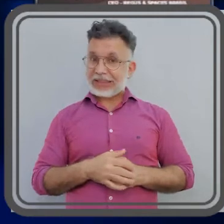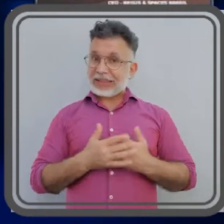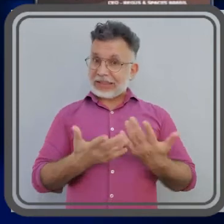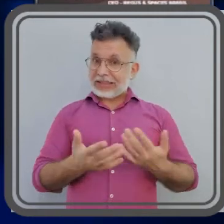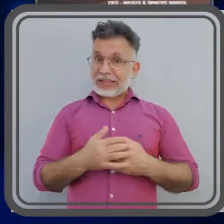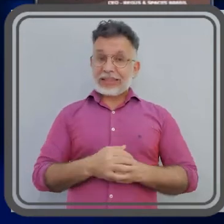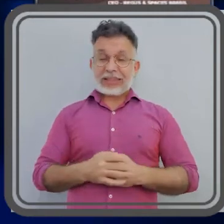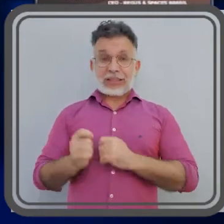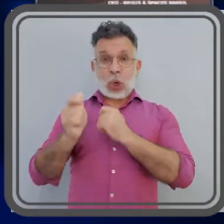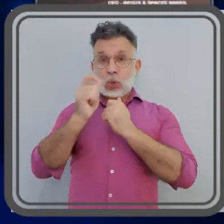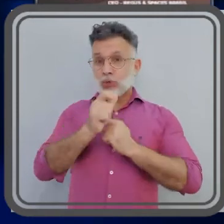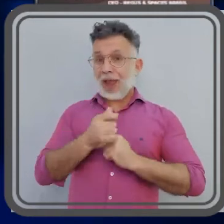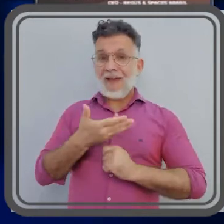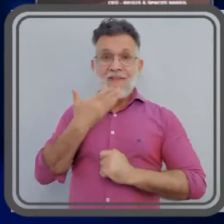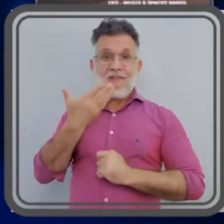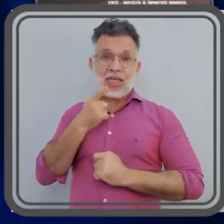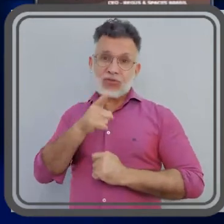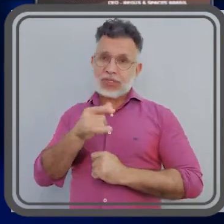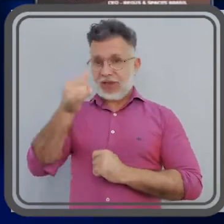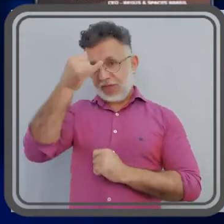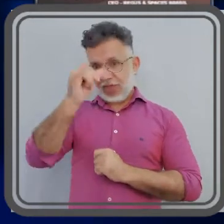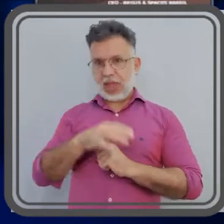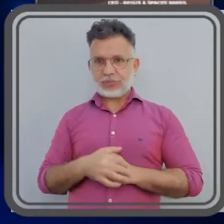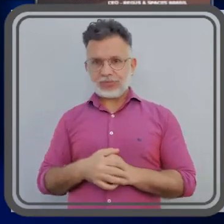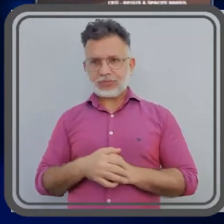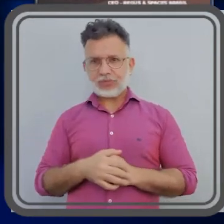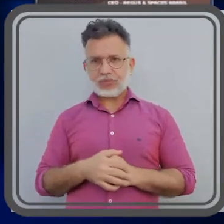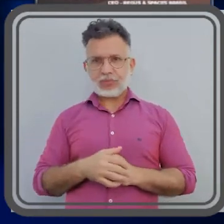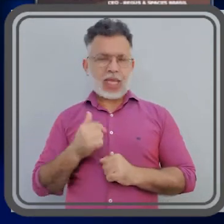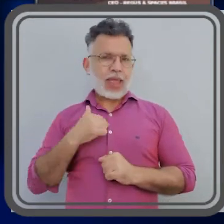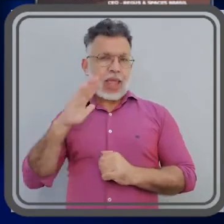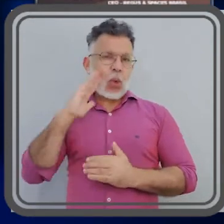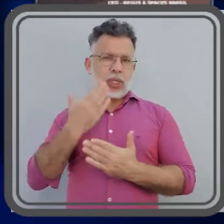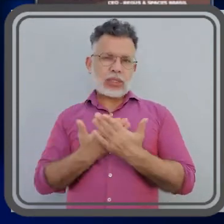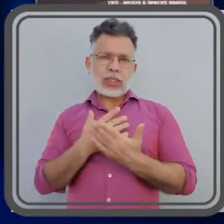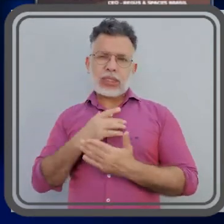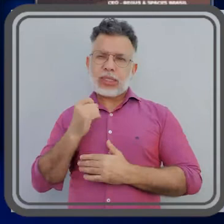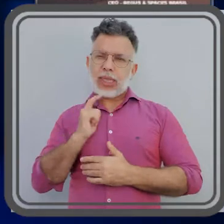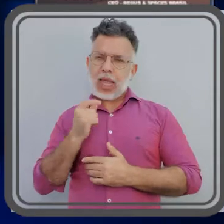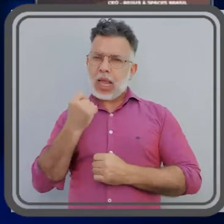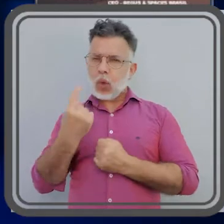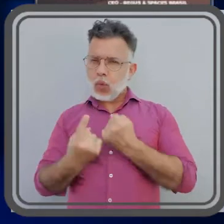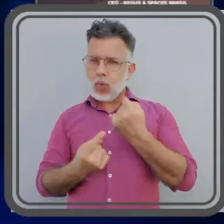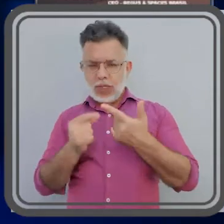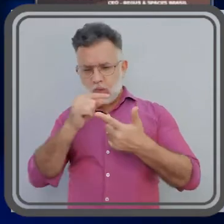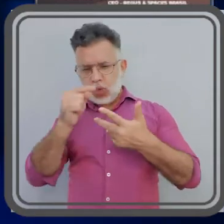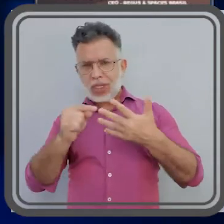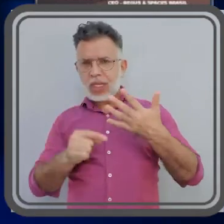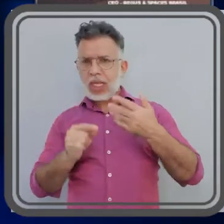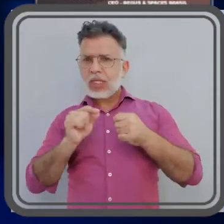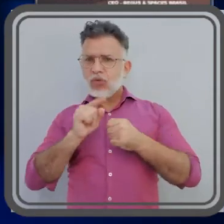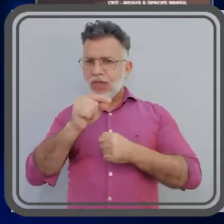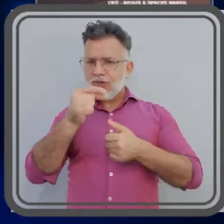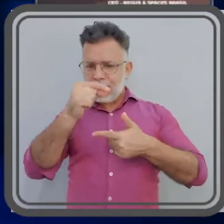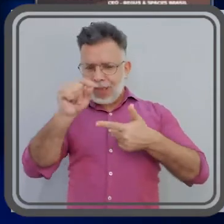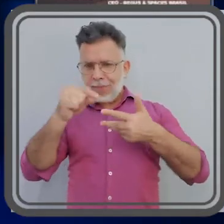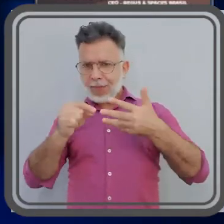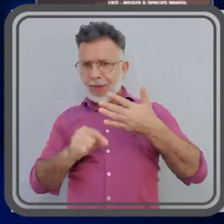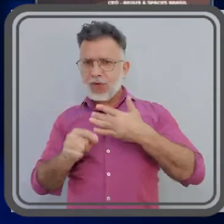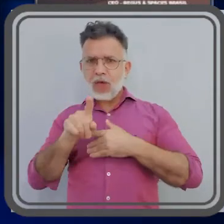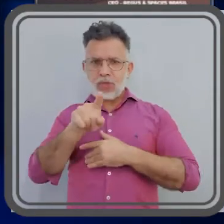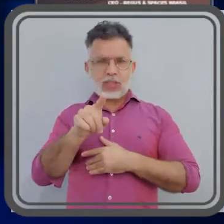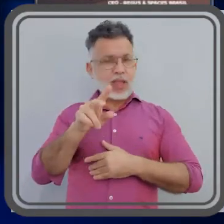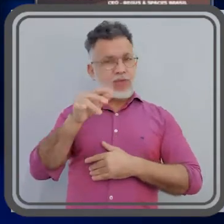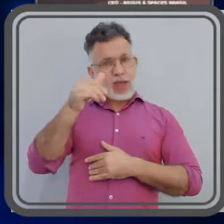fácil de você evitar. Eu acredito que tem algumas coisas aqui que, se você fizer essa checklist, você